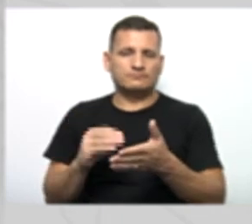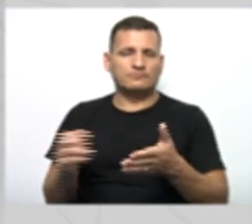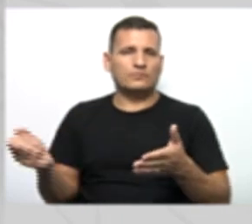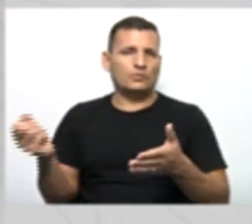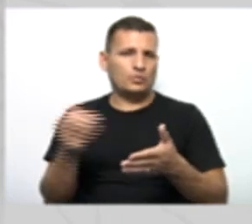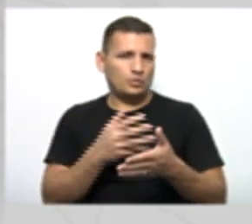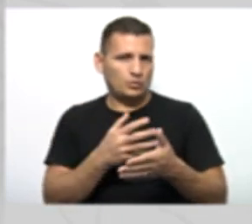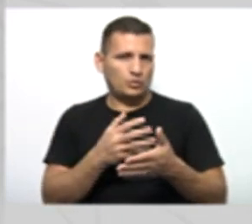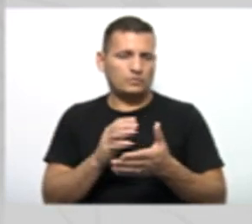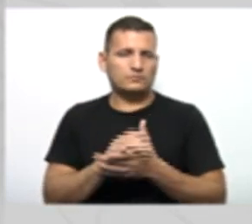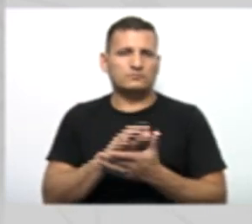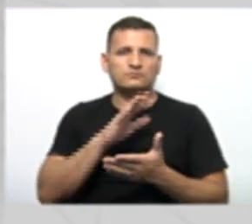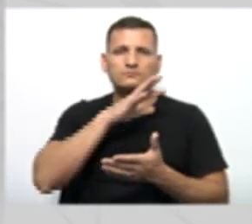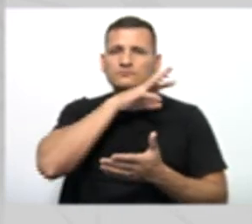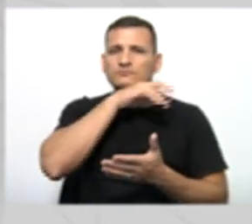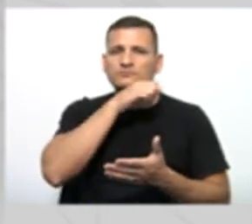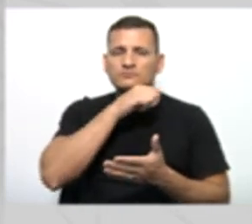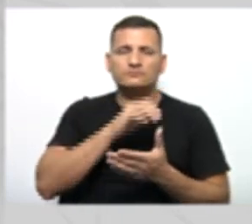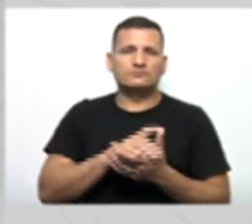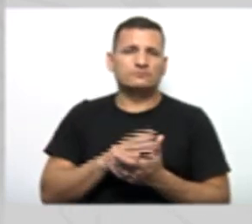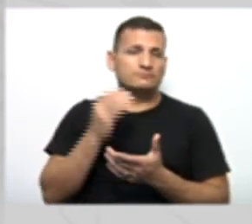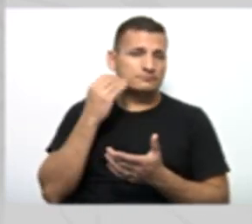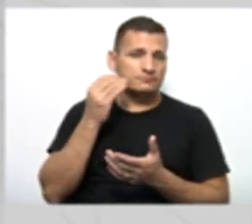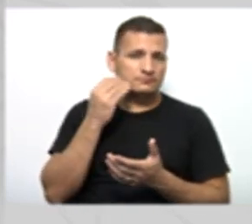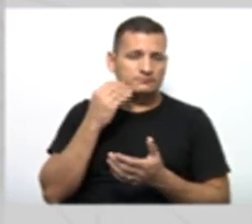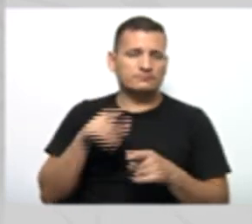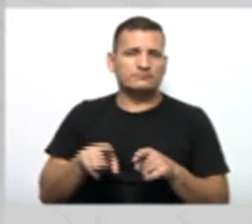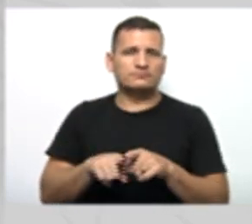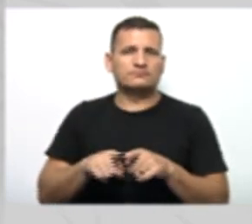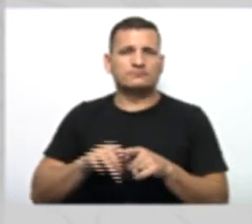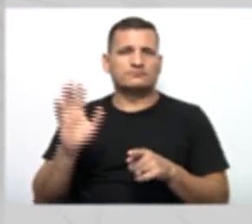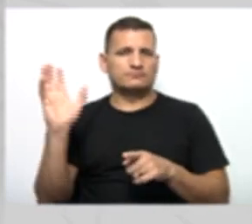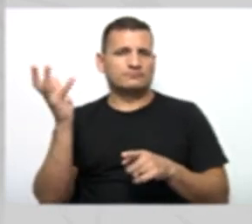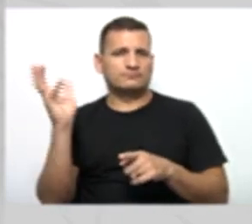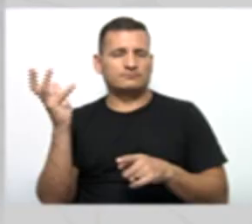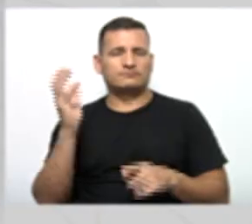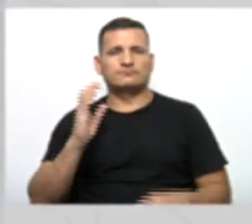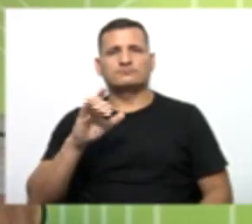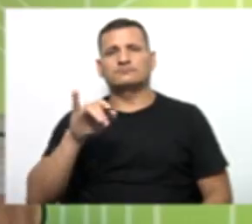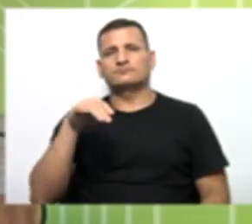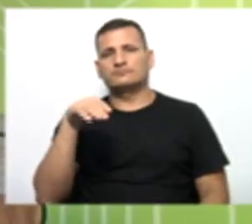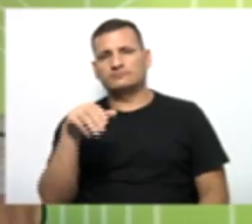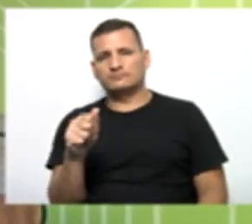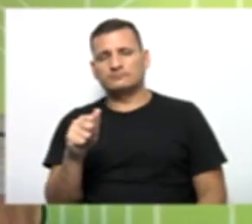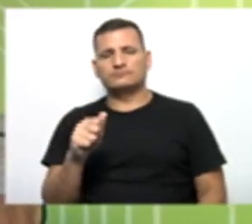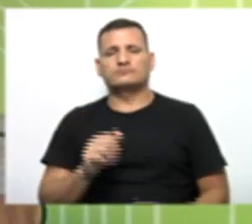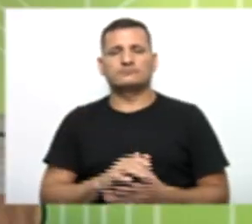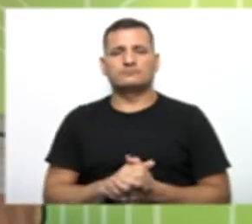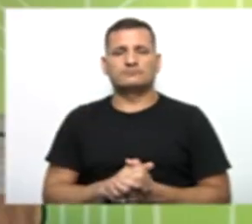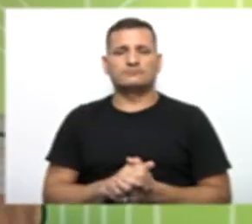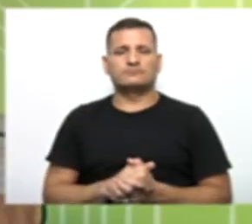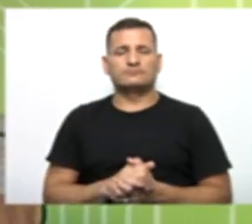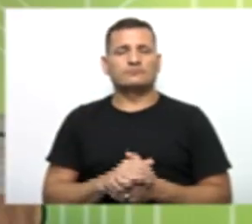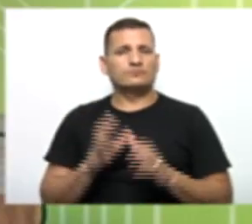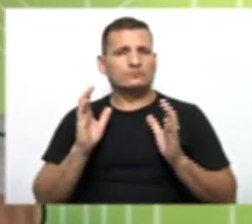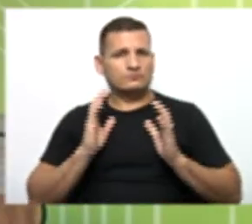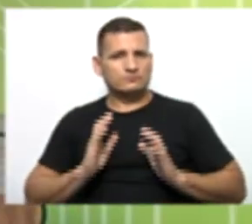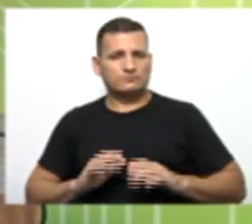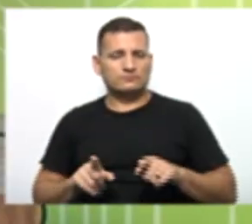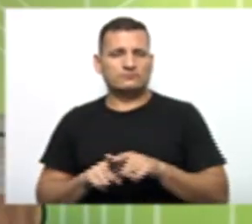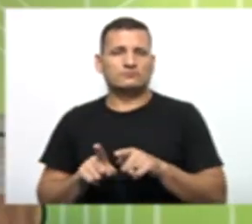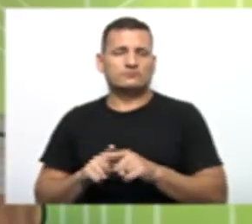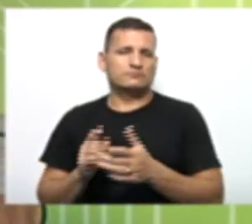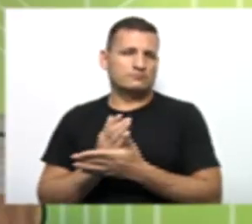espécies, verificar o comportamento do clima de uma região, verificar o comportamento reprodutivo de